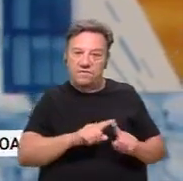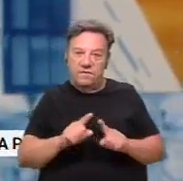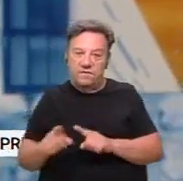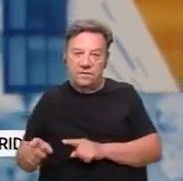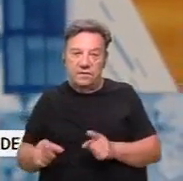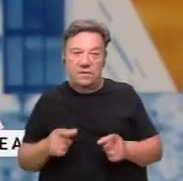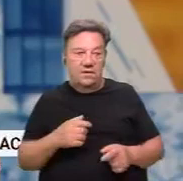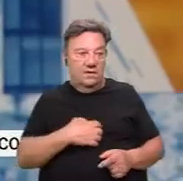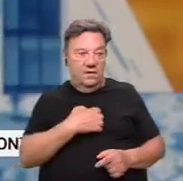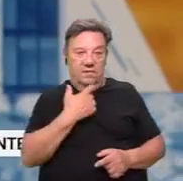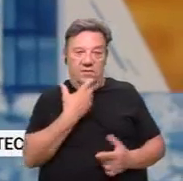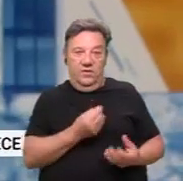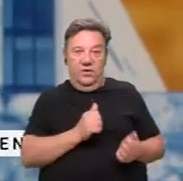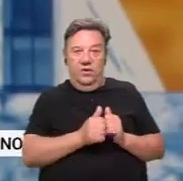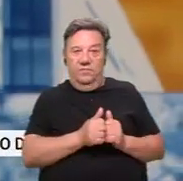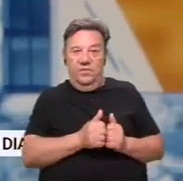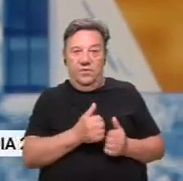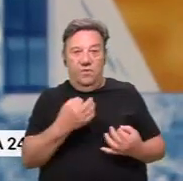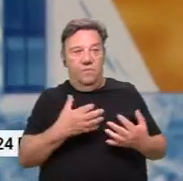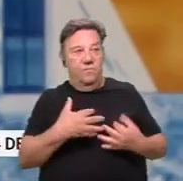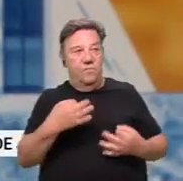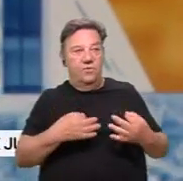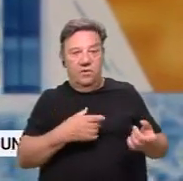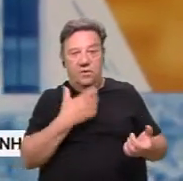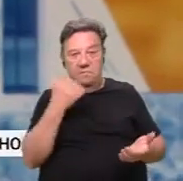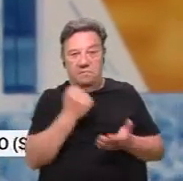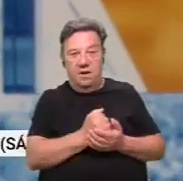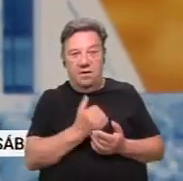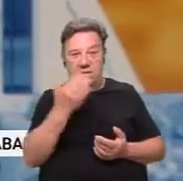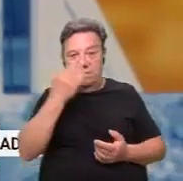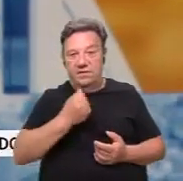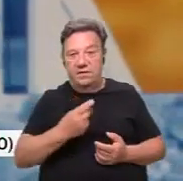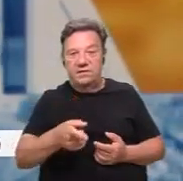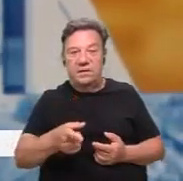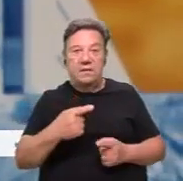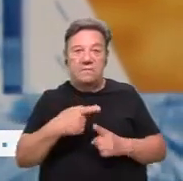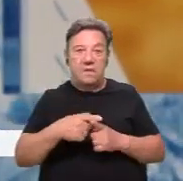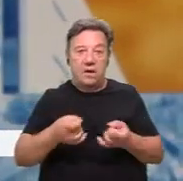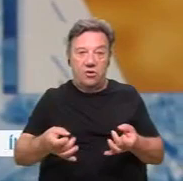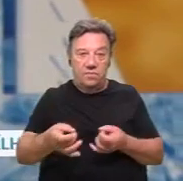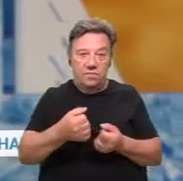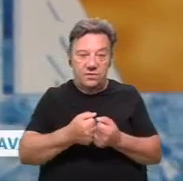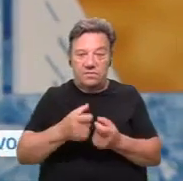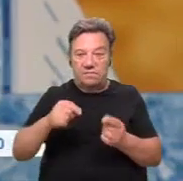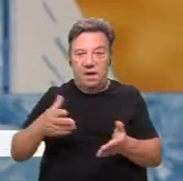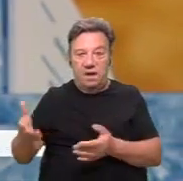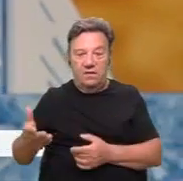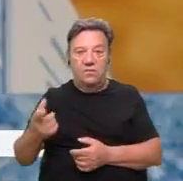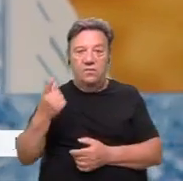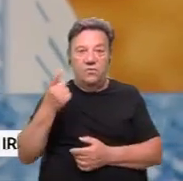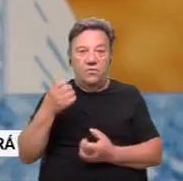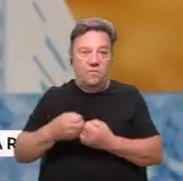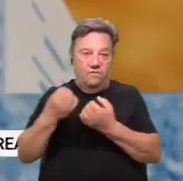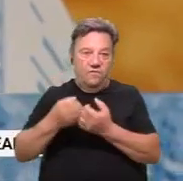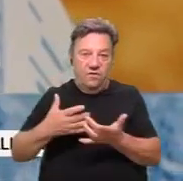É a emoção do desporto motorizado que marca os próximos dias. Além da competição, haverá também lugar a um